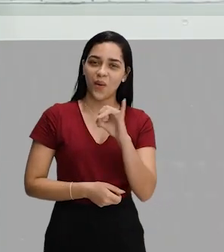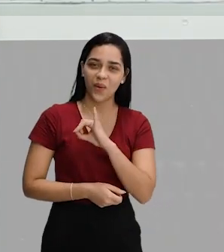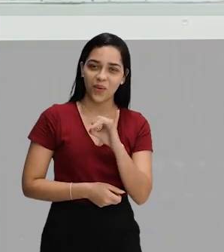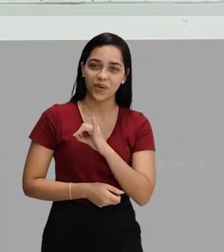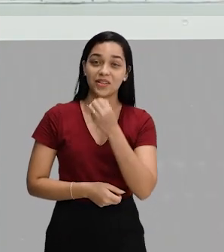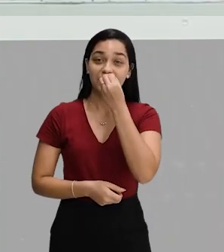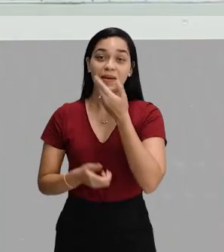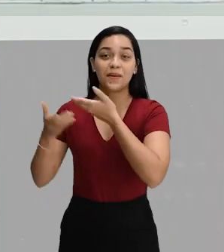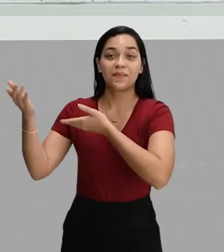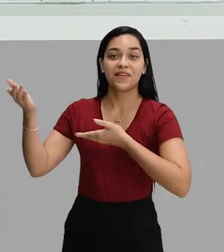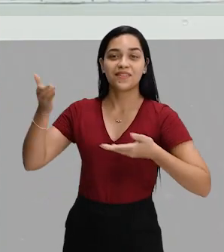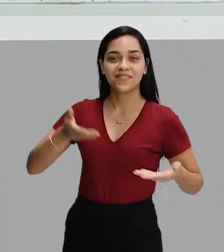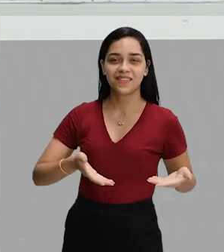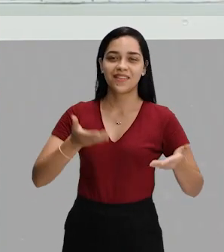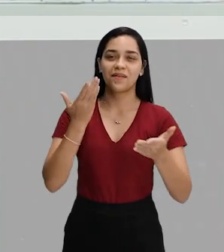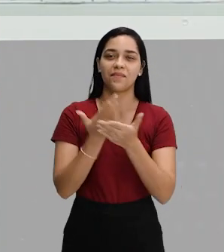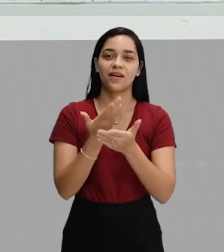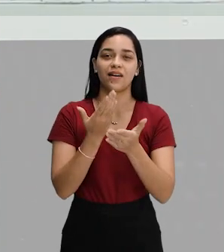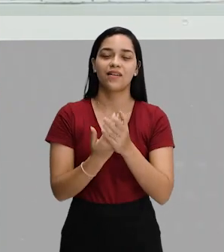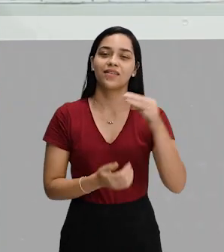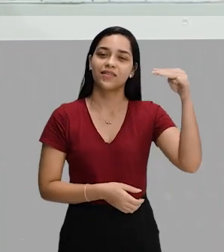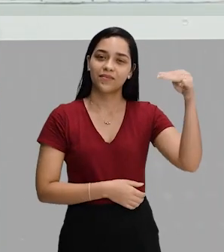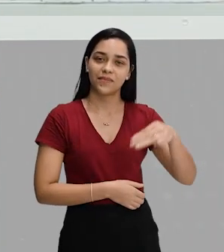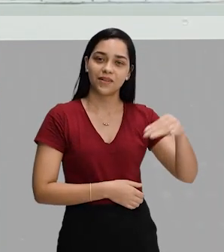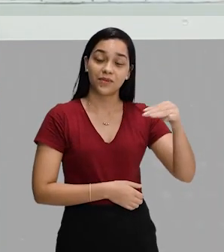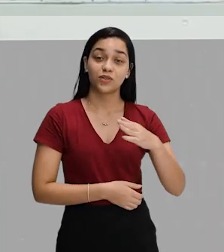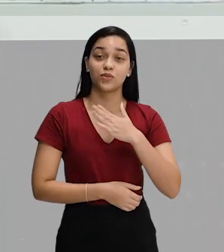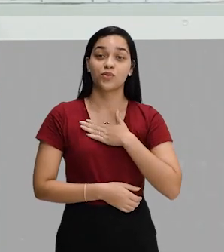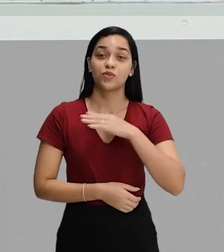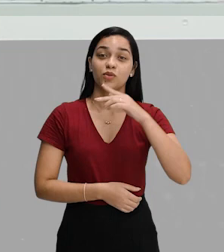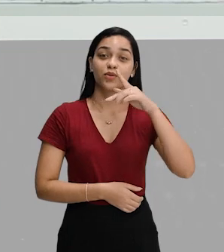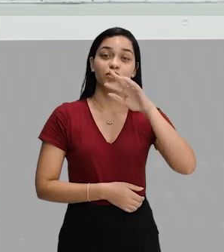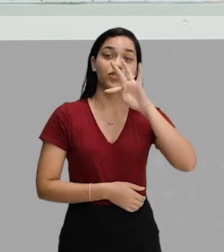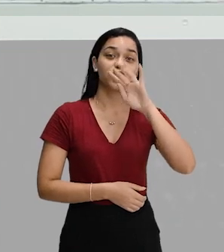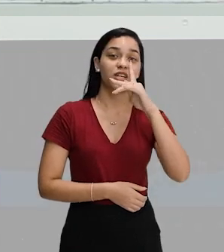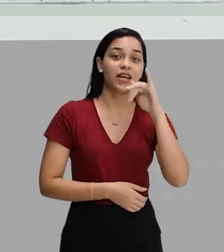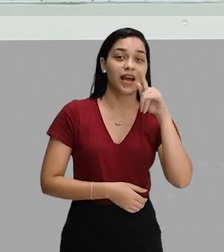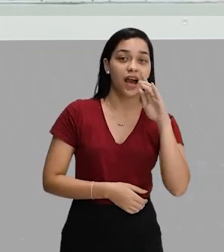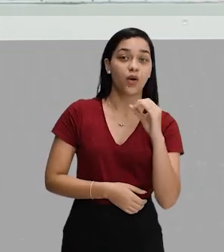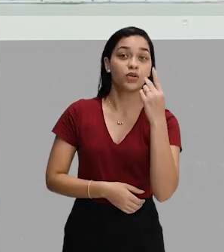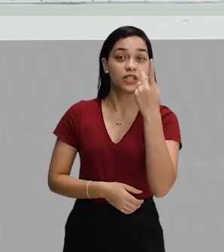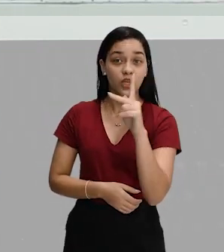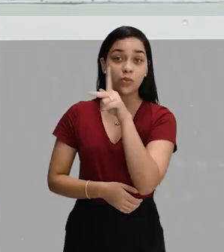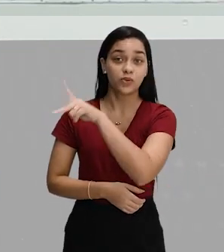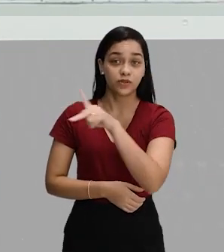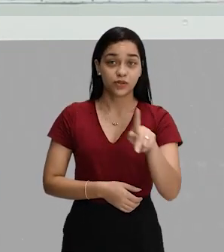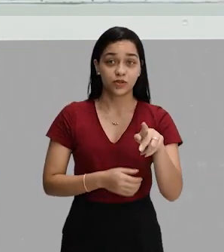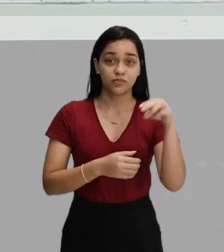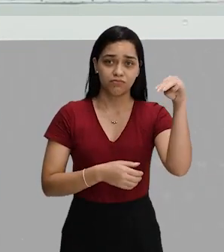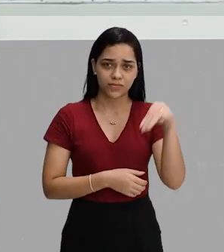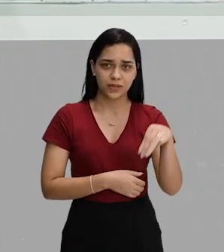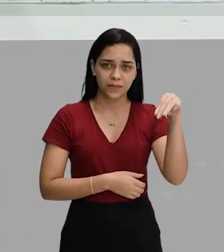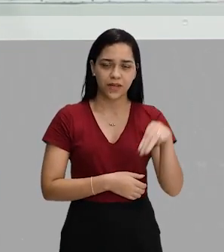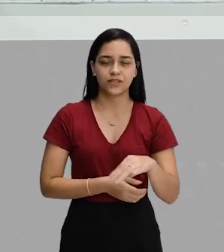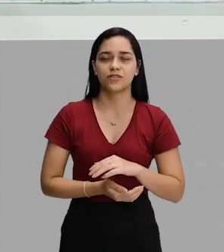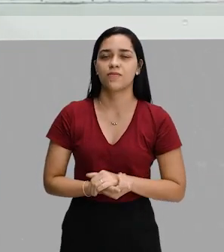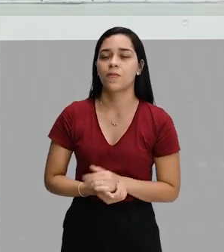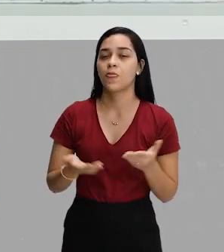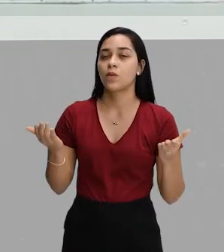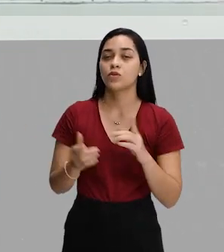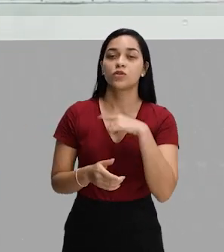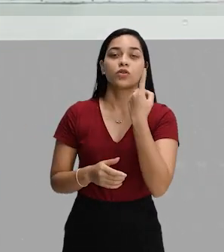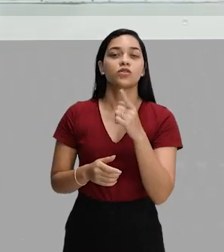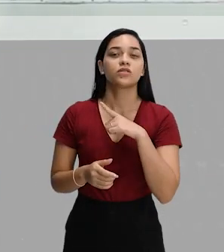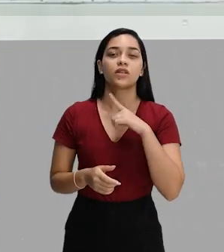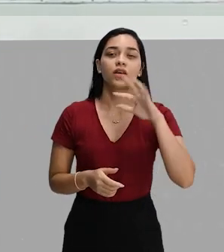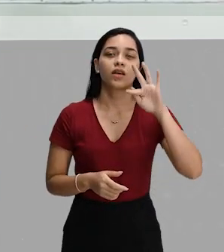Opa! Seja bem-vindo a mais uma aula de matemática. Comigo, o professor Thiago Araújo, teu professor de matemática. Então, olha só. Hoje a gente vai trabalhar